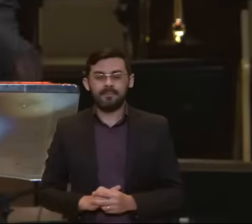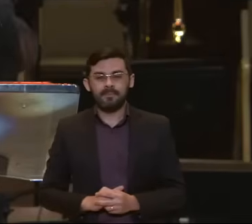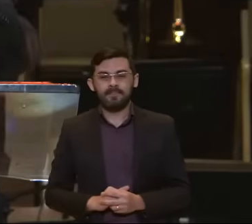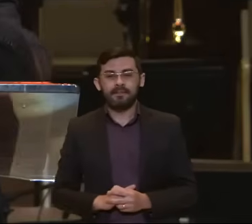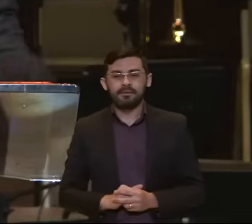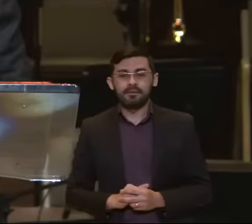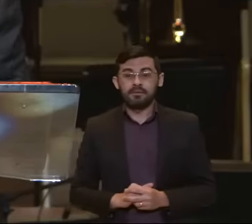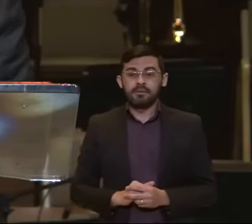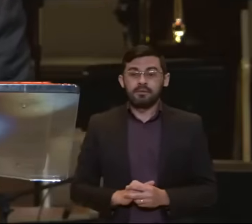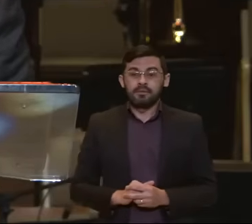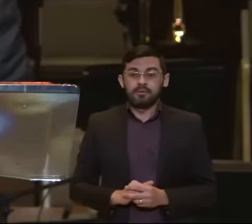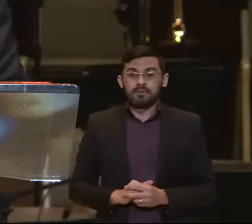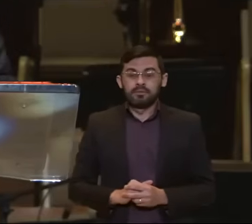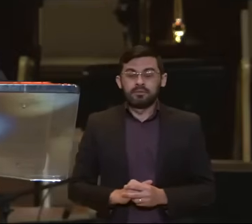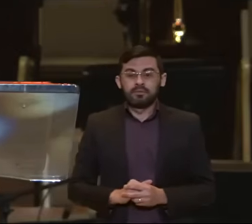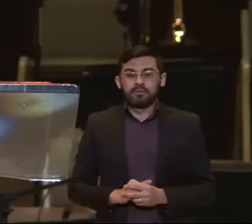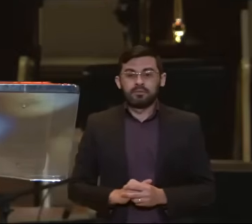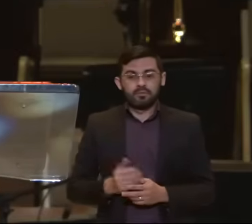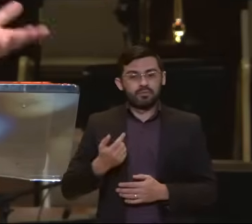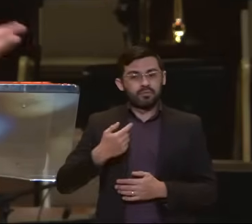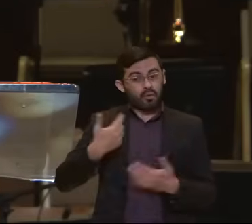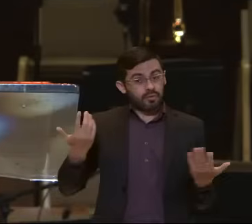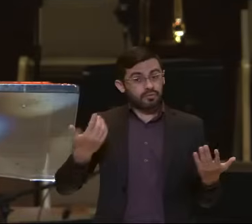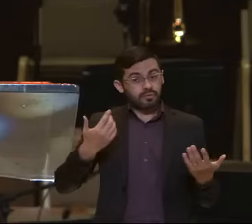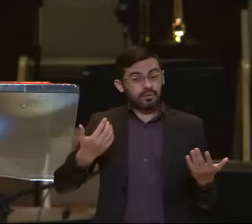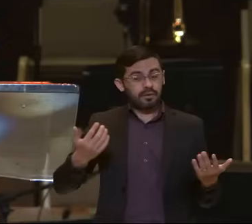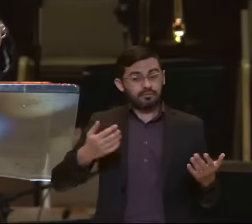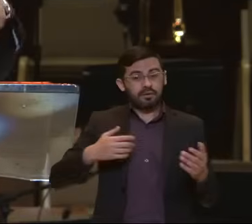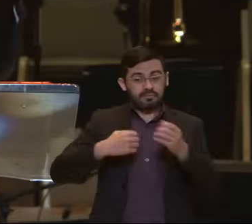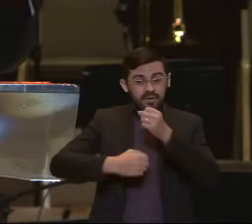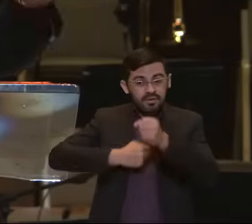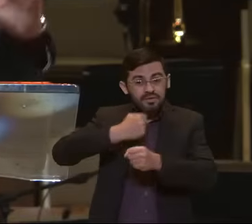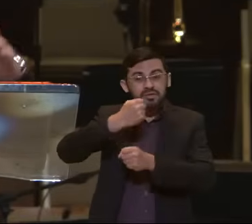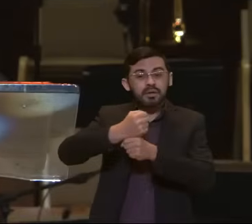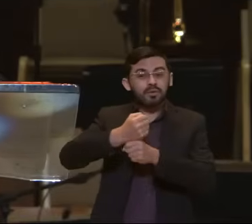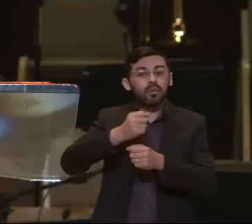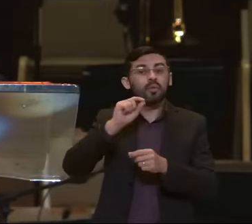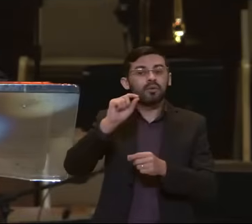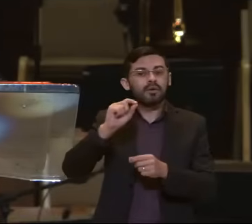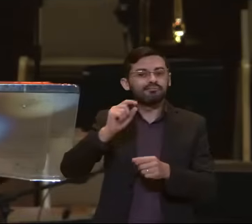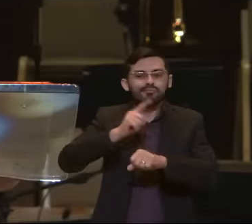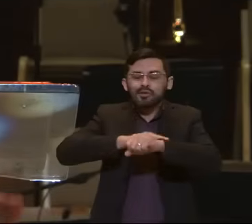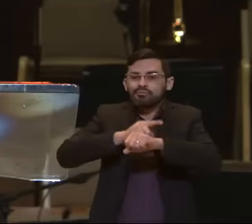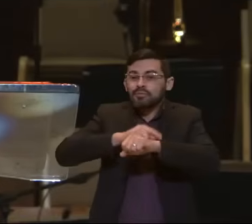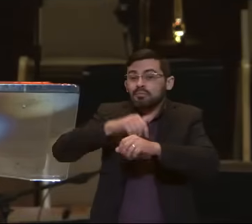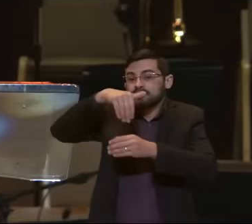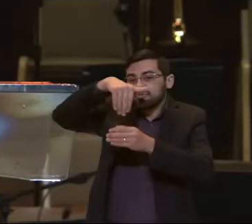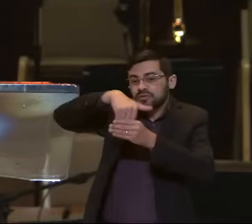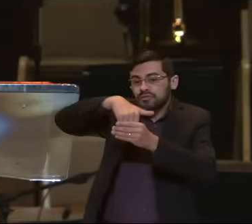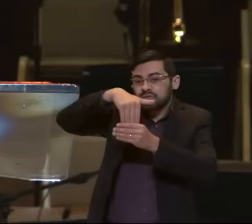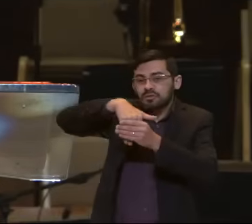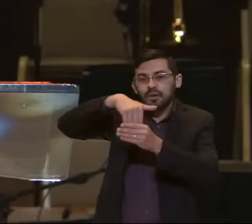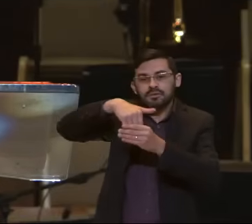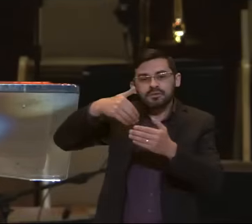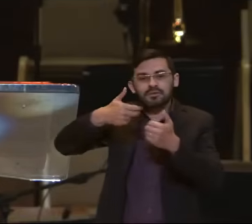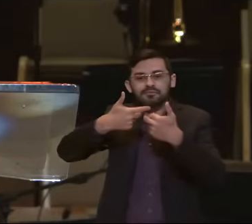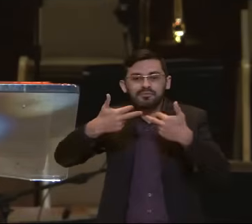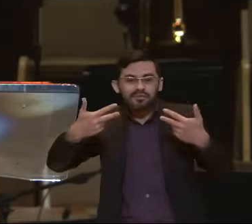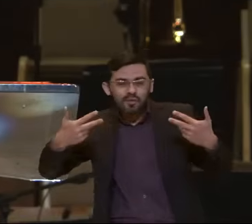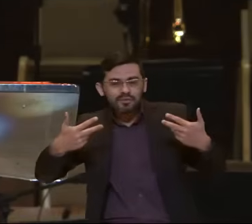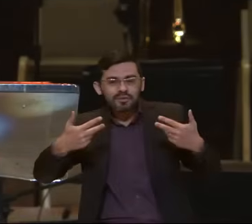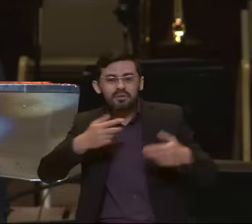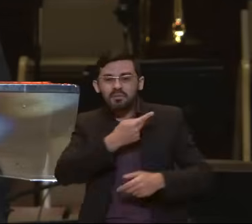Queridos, a gente vai entrar daqui a pouco no ano eleitoral, já estamos no ano eleitoral, mas vamos entrar num período eleitoral. E